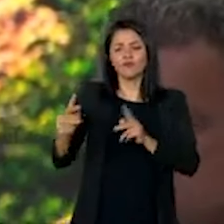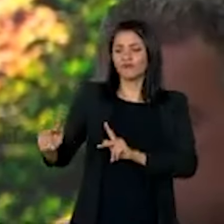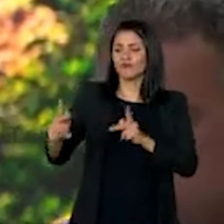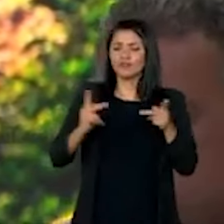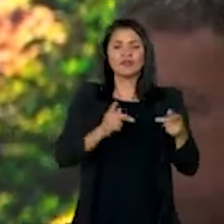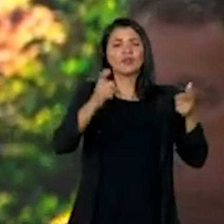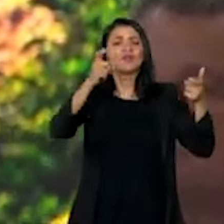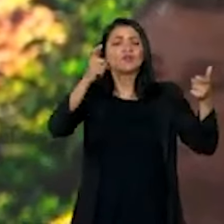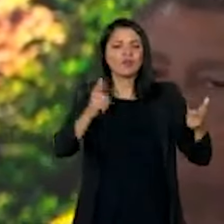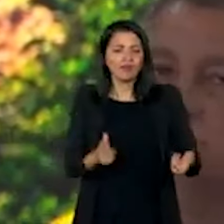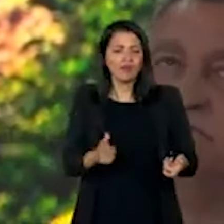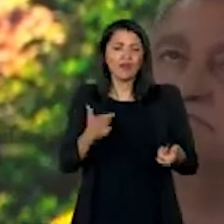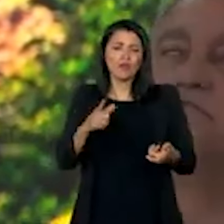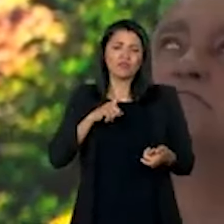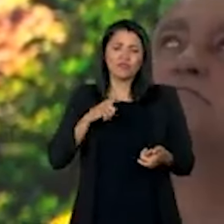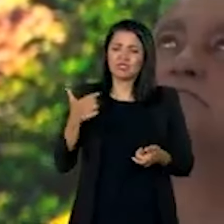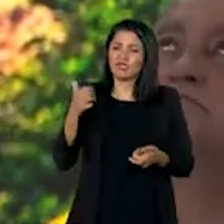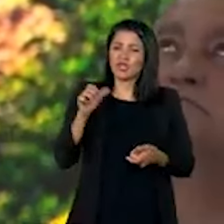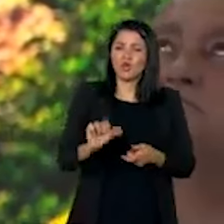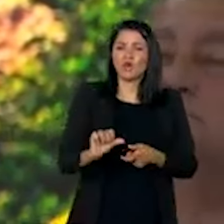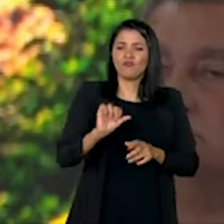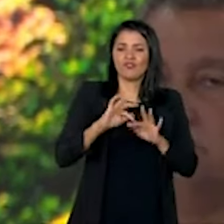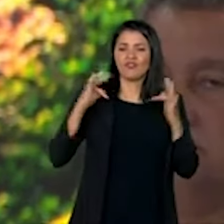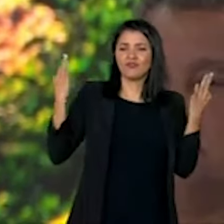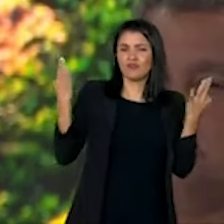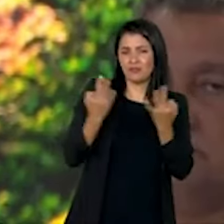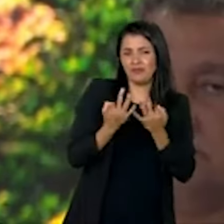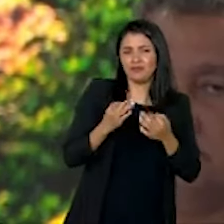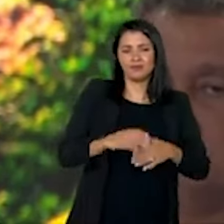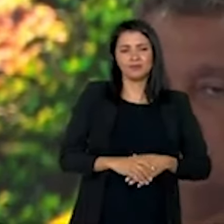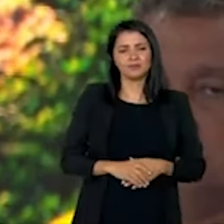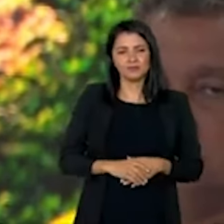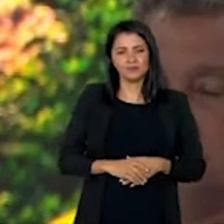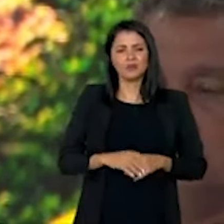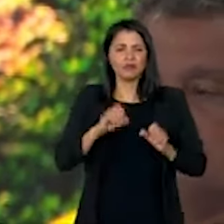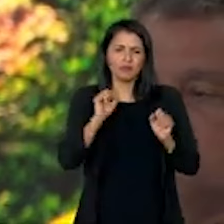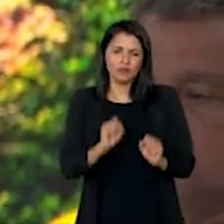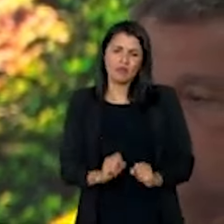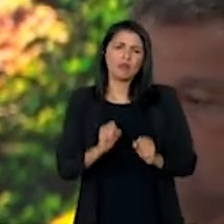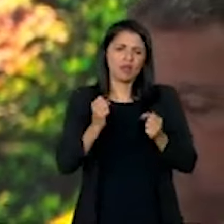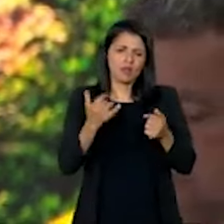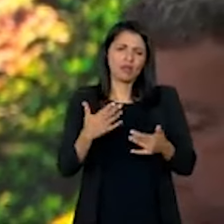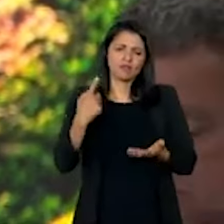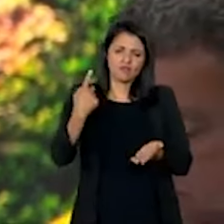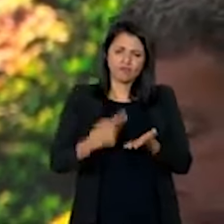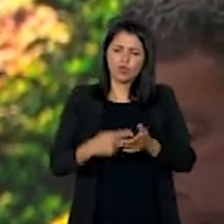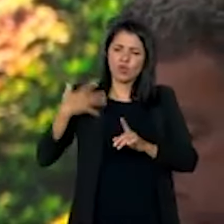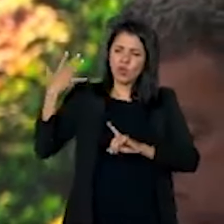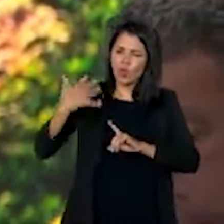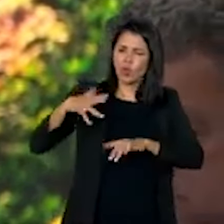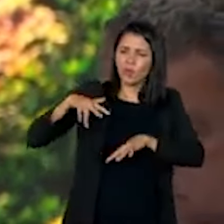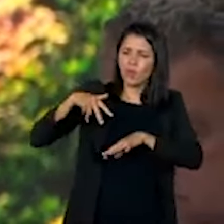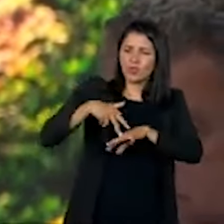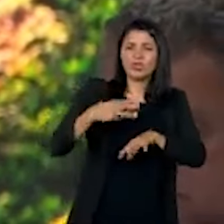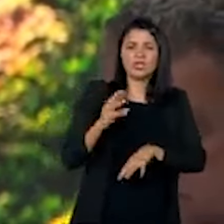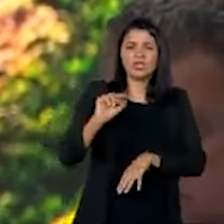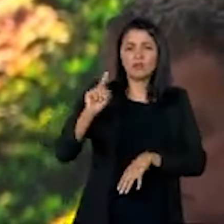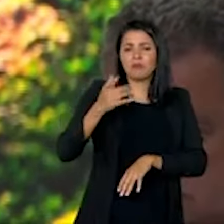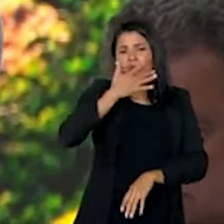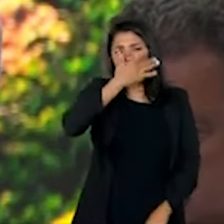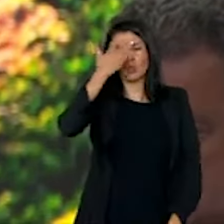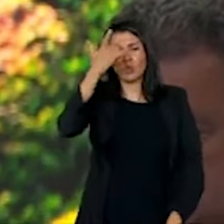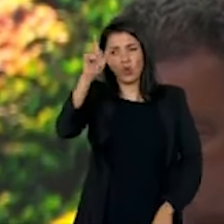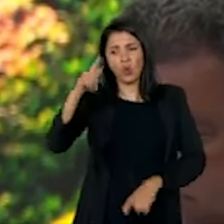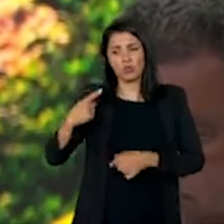uma comunidade de 19 famílias. Eu poderia fazer um comício com 30 mil pessoas em